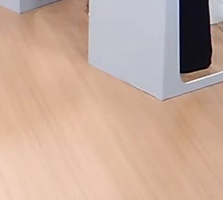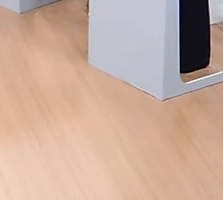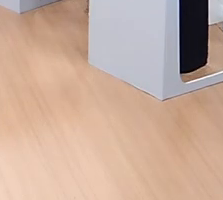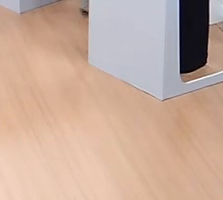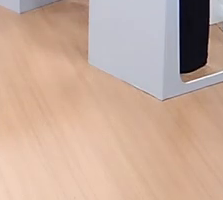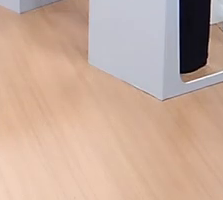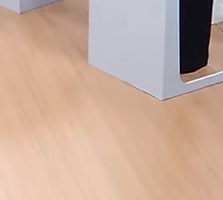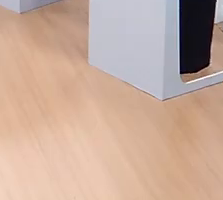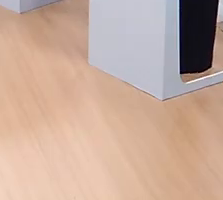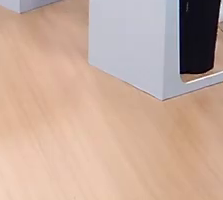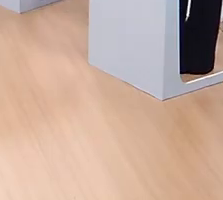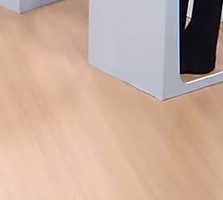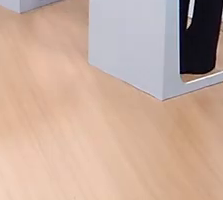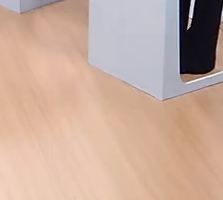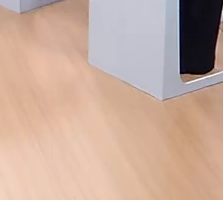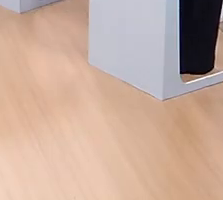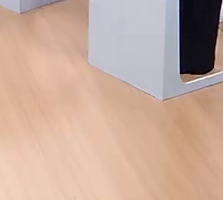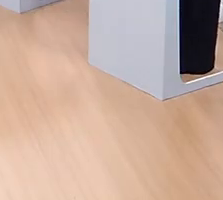E